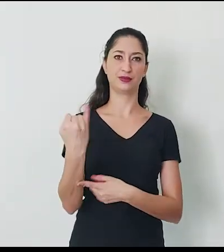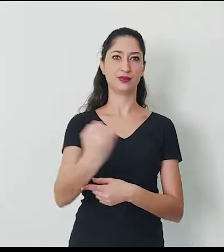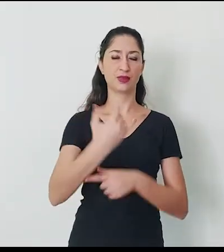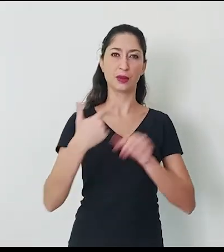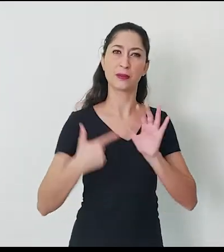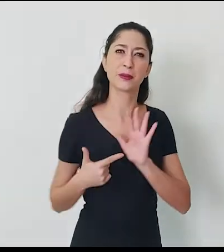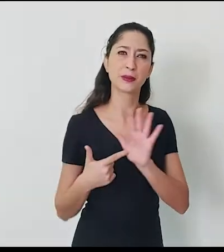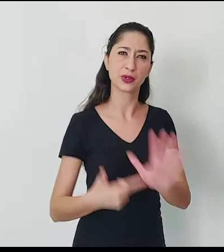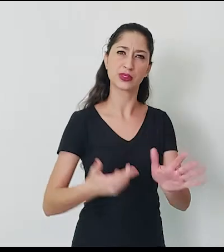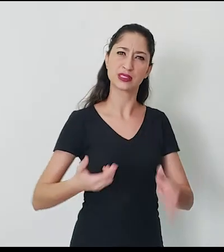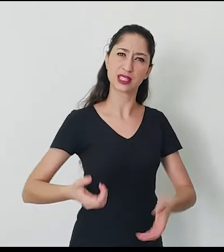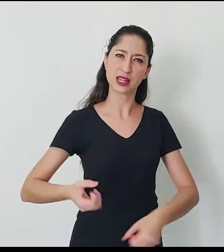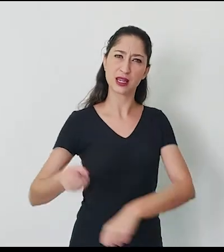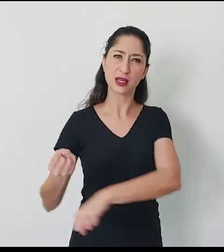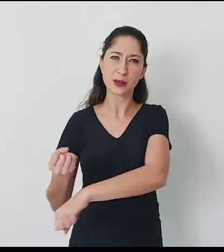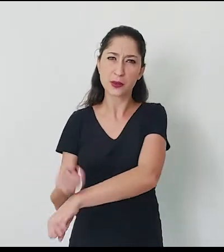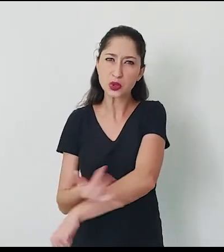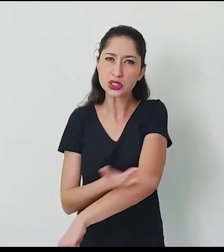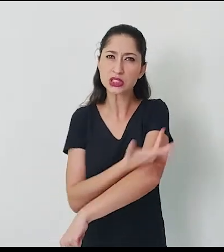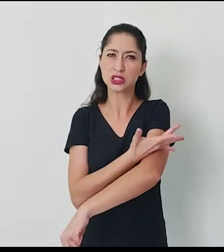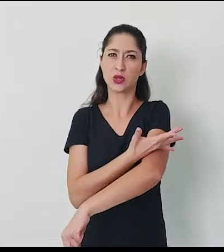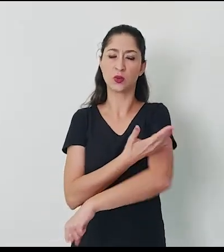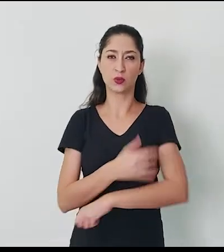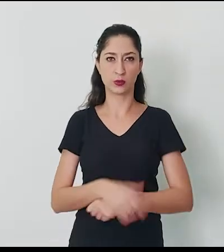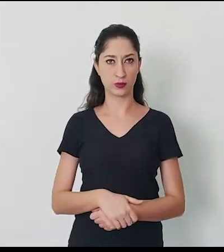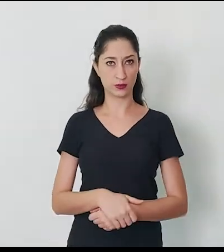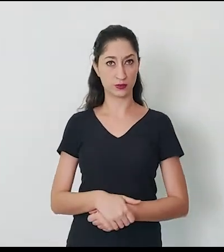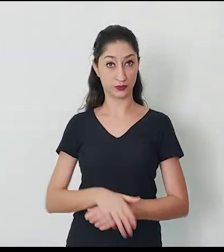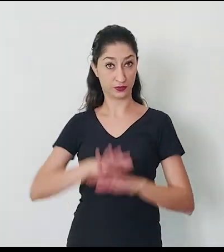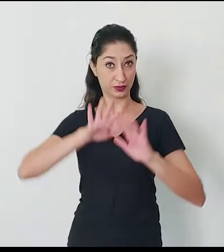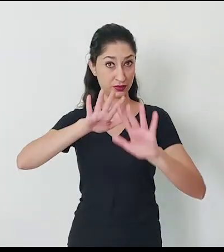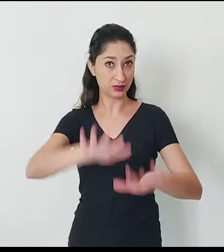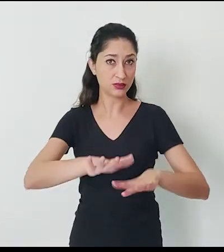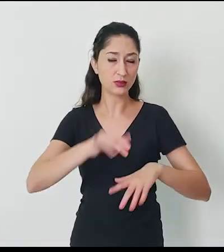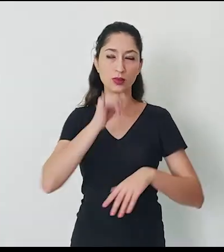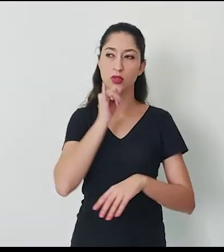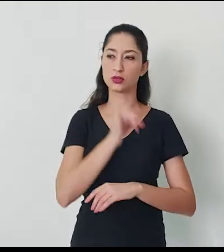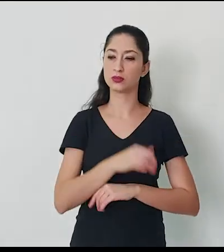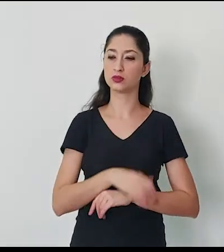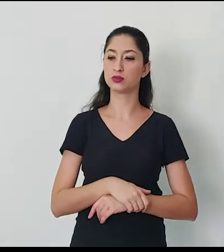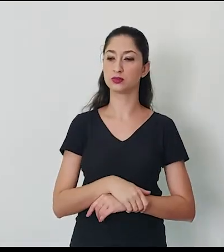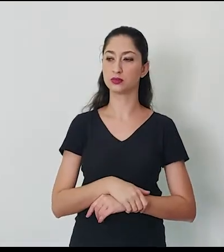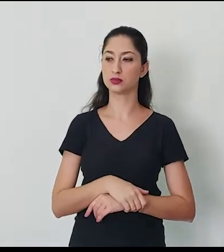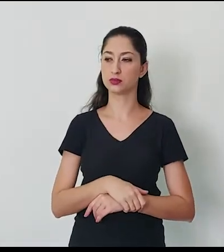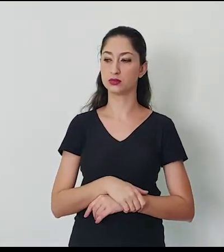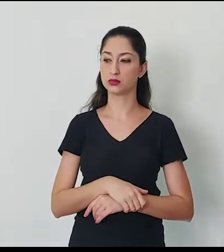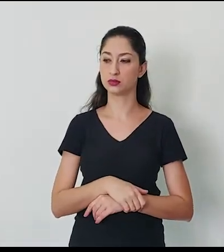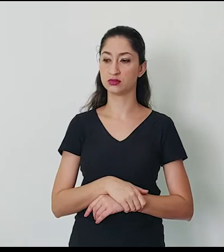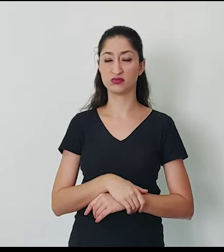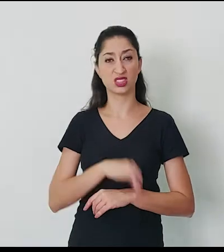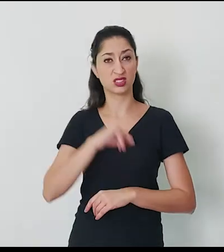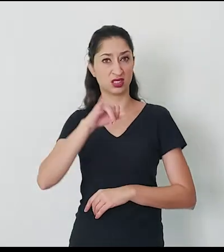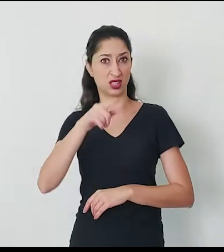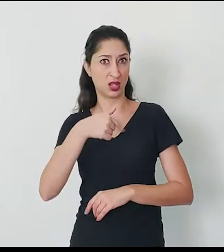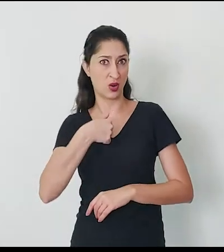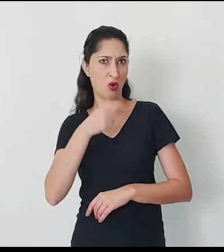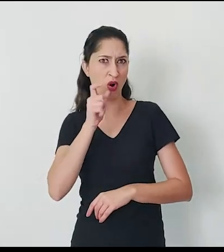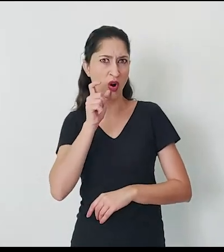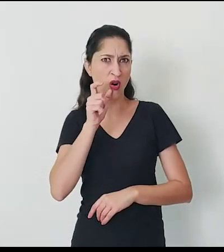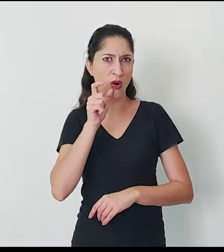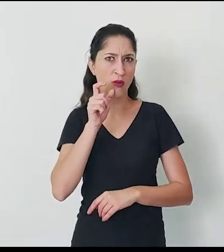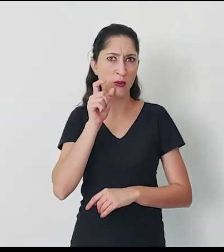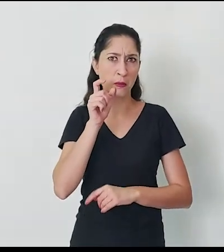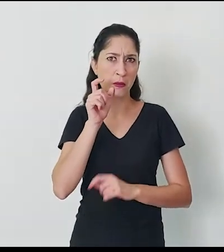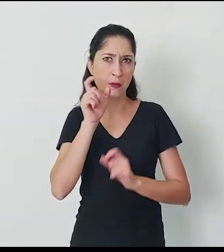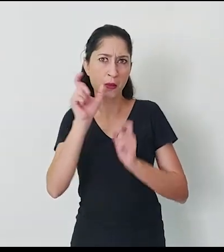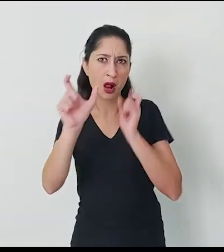grandiosa, né? De estar ali passando a emoção, juntando com a voz, entende? Então se eu uso uma entonação mais